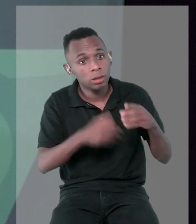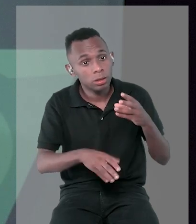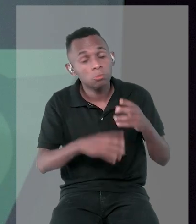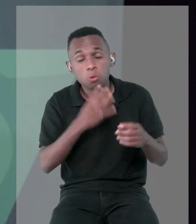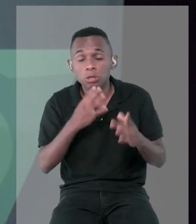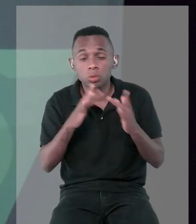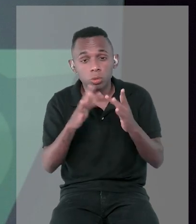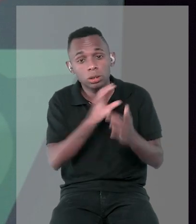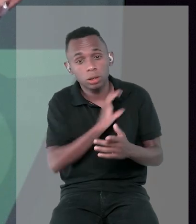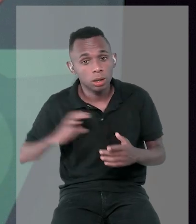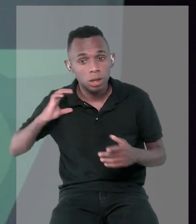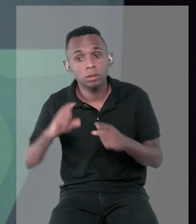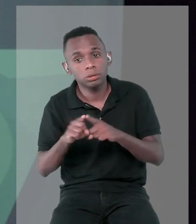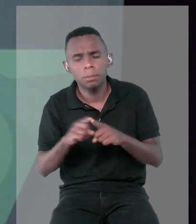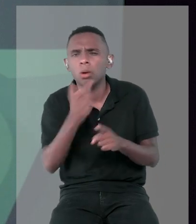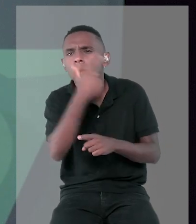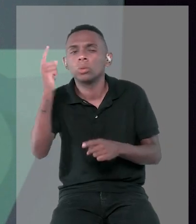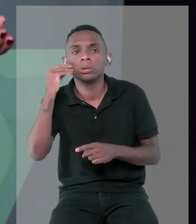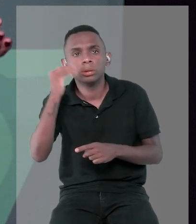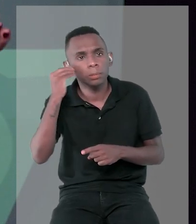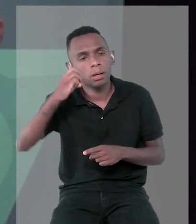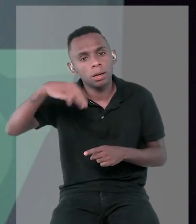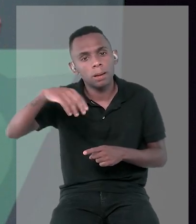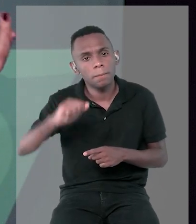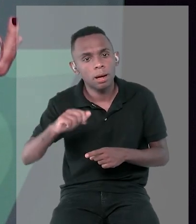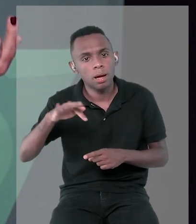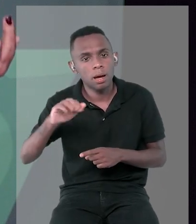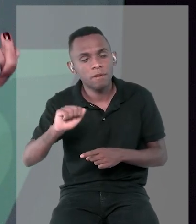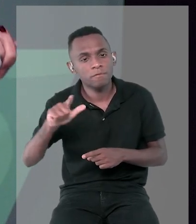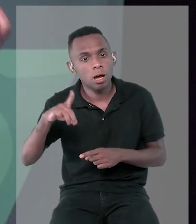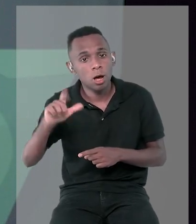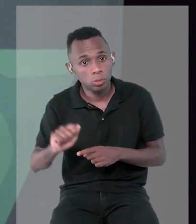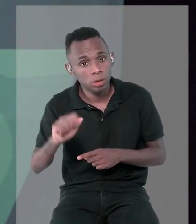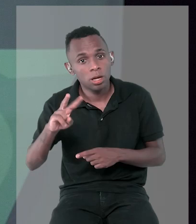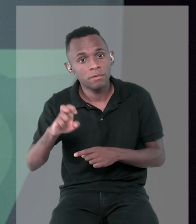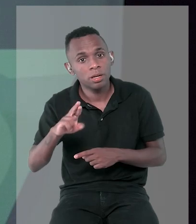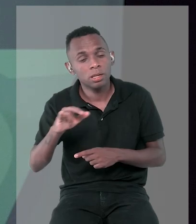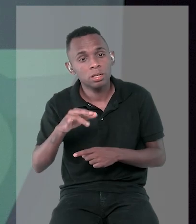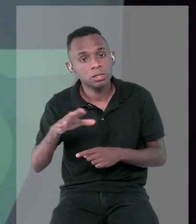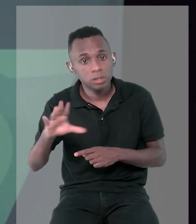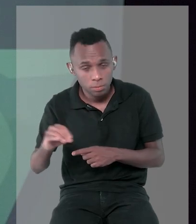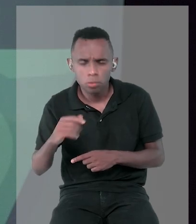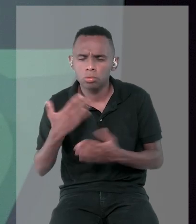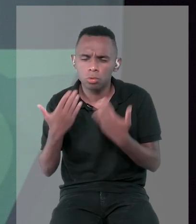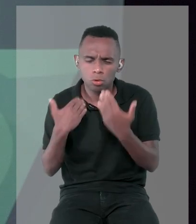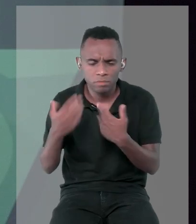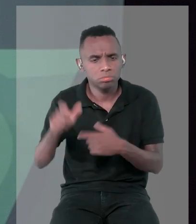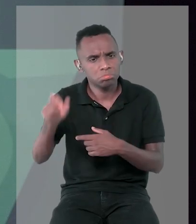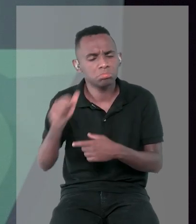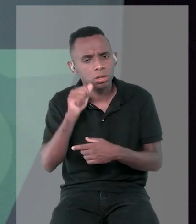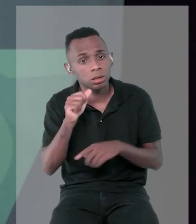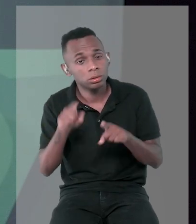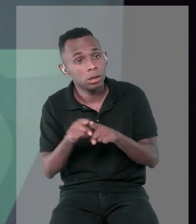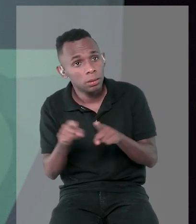a Clarice. Há outro caso também, que é da Mafalda Veríssimo, né, mulher do Érico. Eu conversei várias vezes